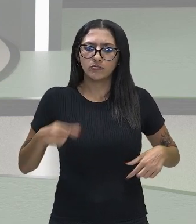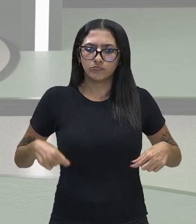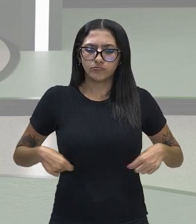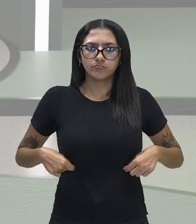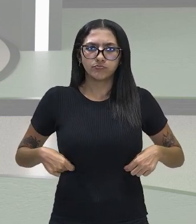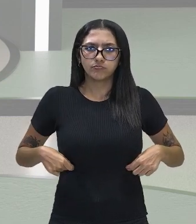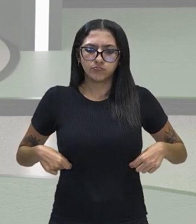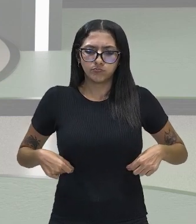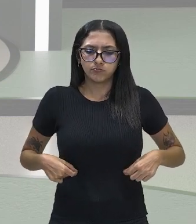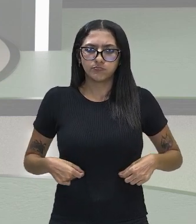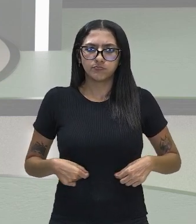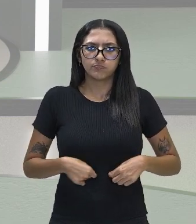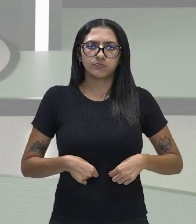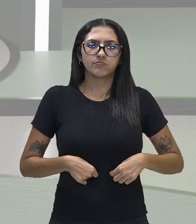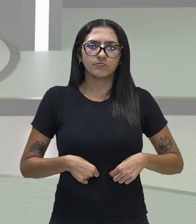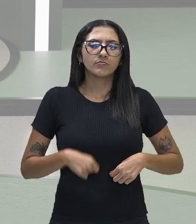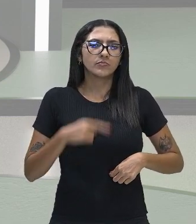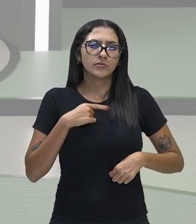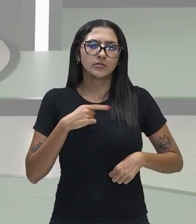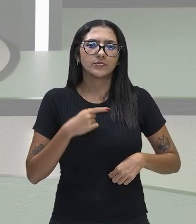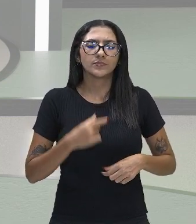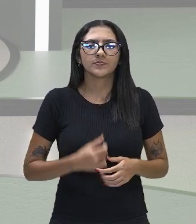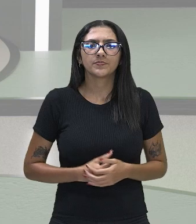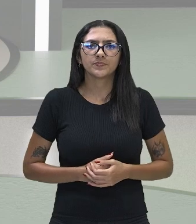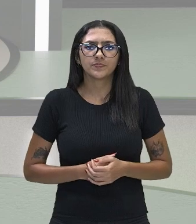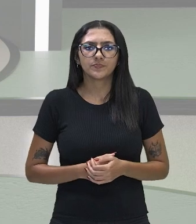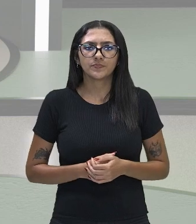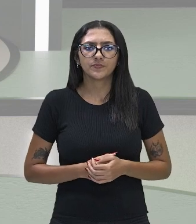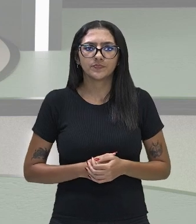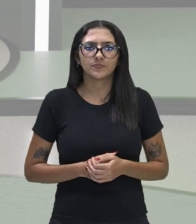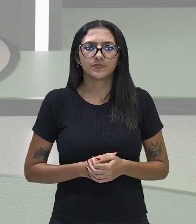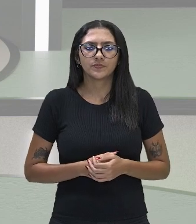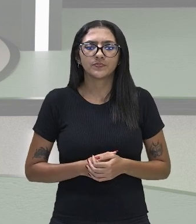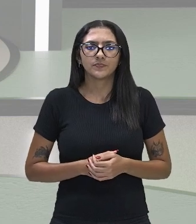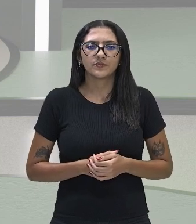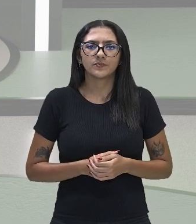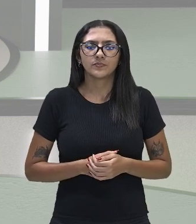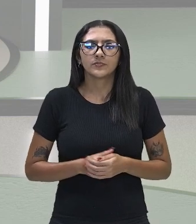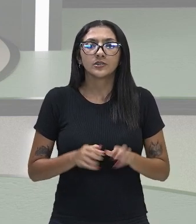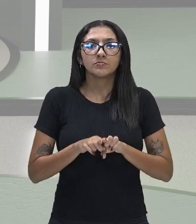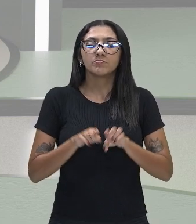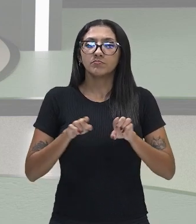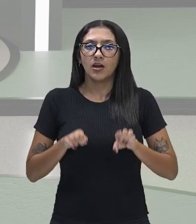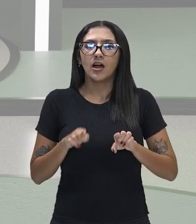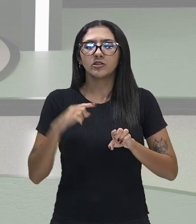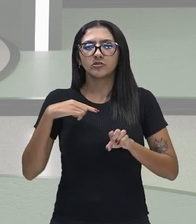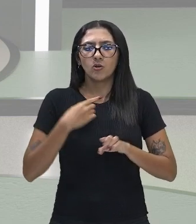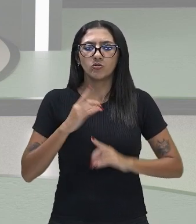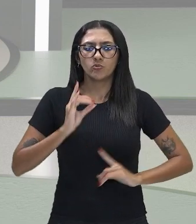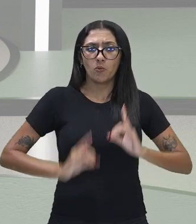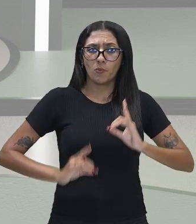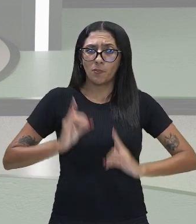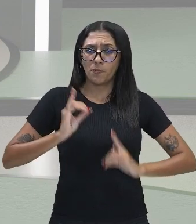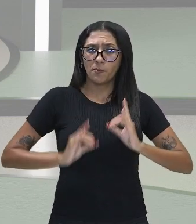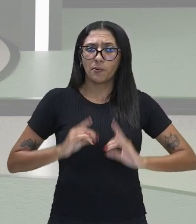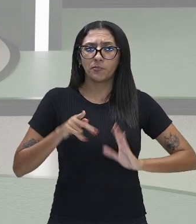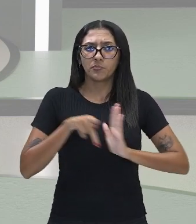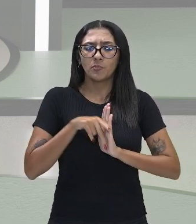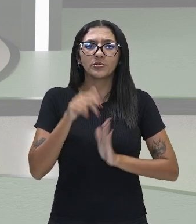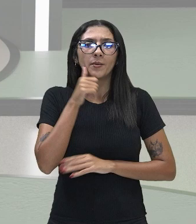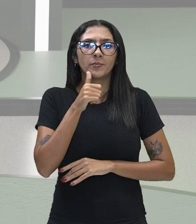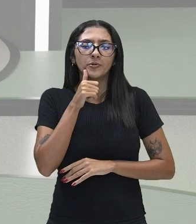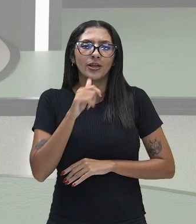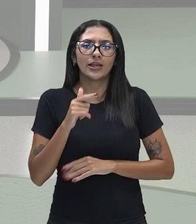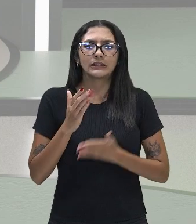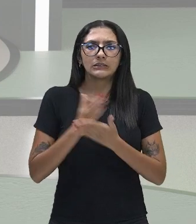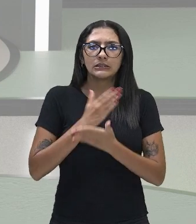Um ovócito secundário. Contudo, como o nosso processo hormonal, às vezes, pode sofrer